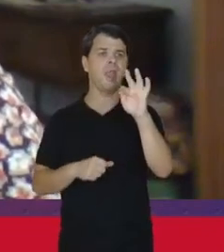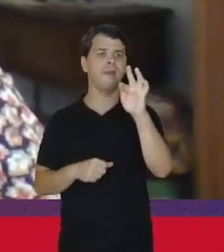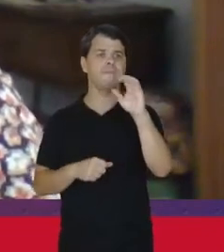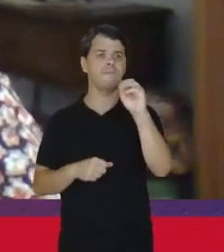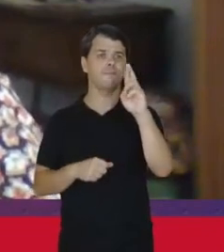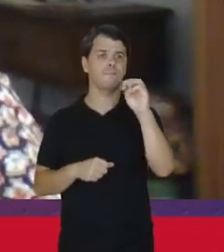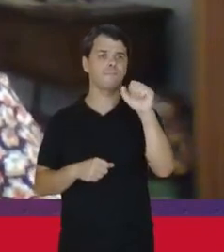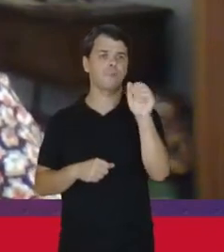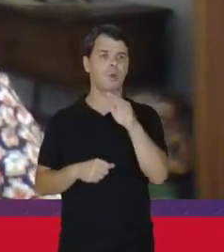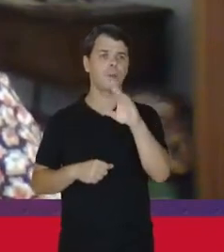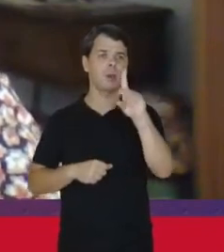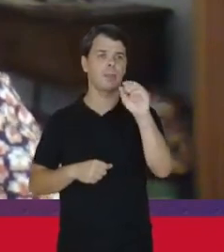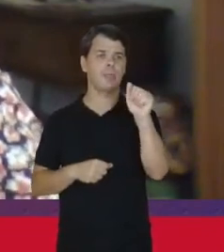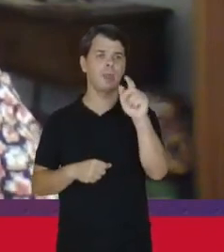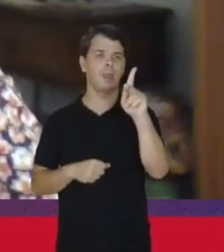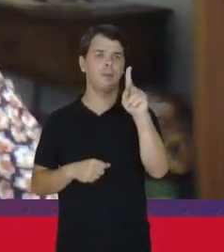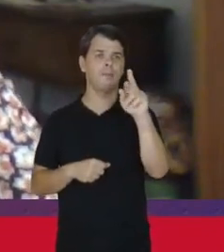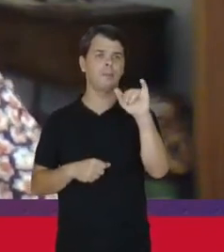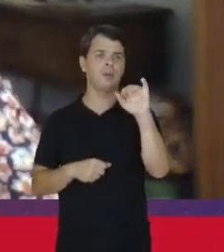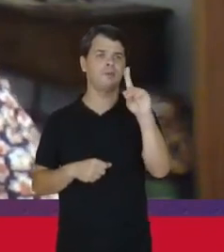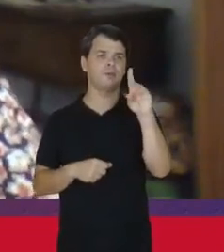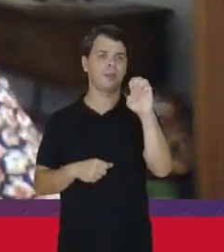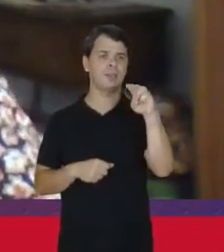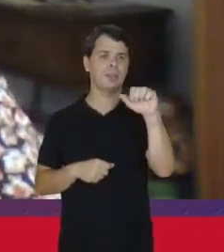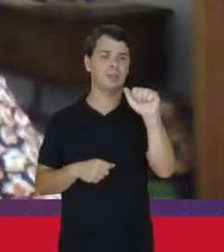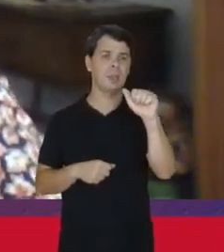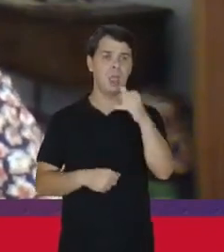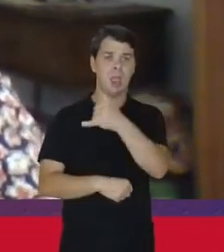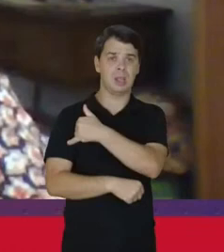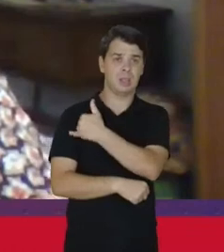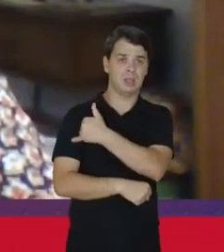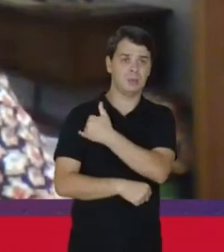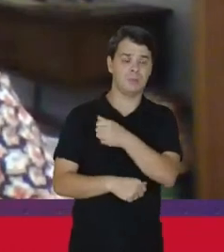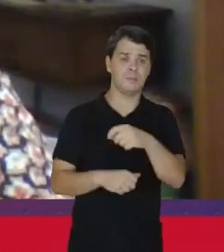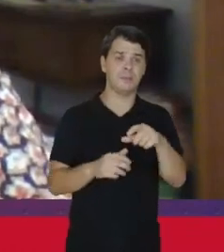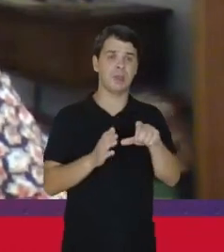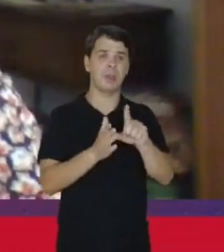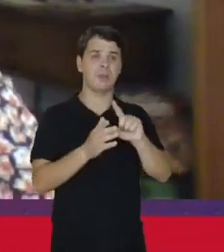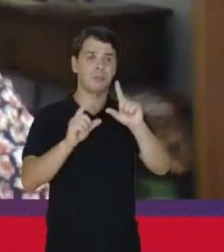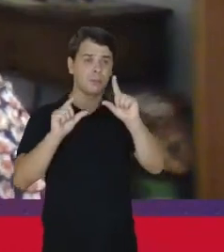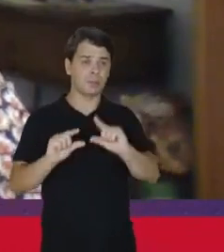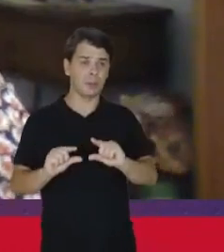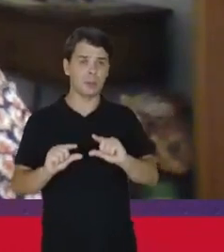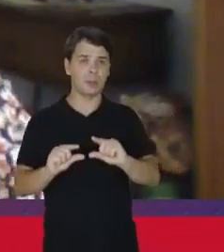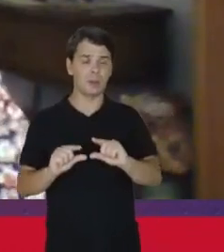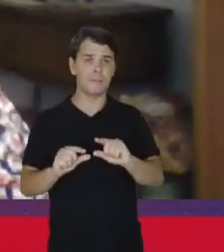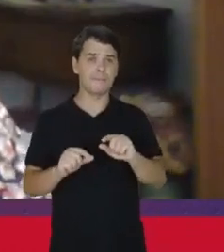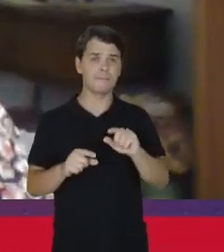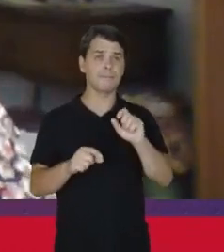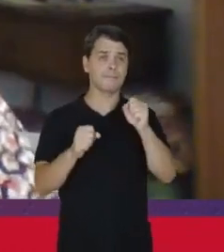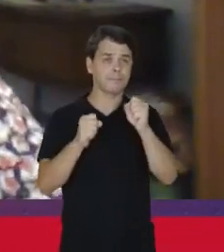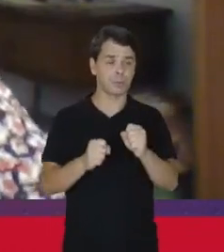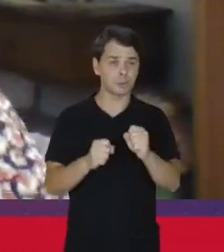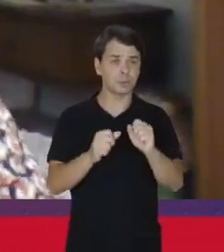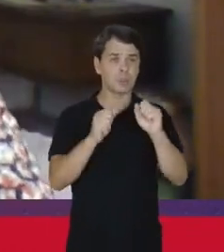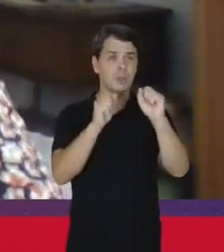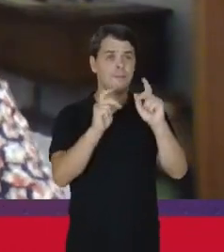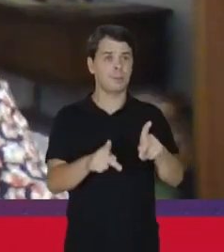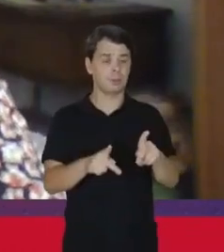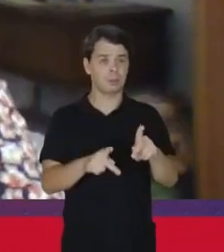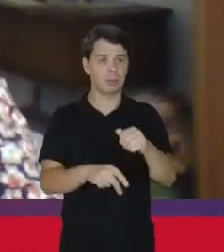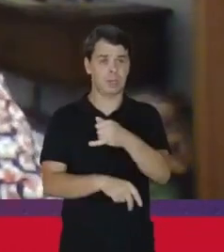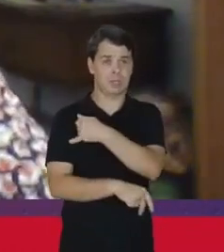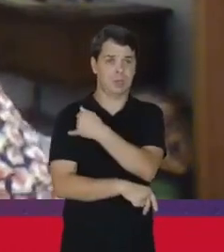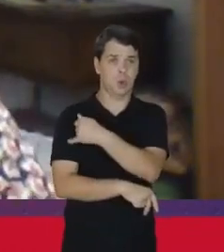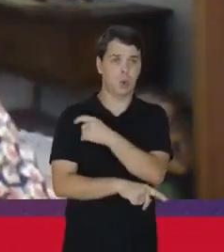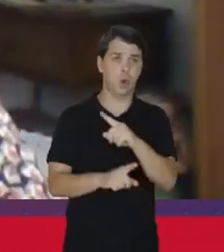Previdência. Então, a idade mínima, antes, você poderia se aposentar pela